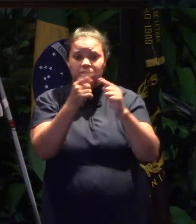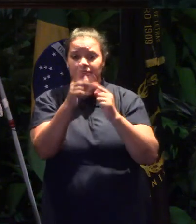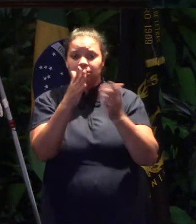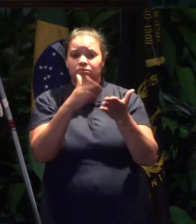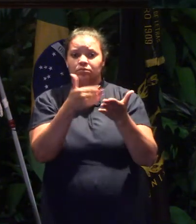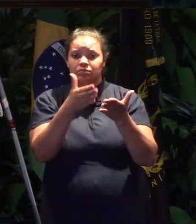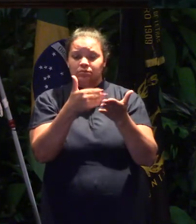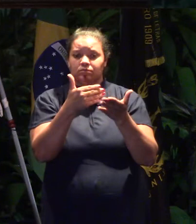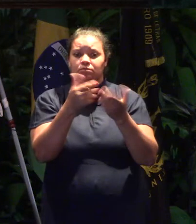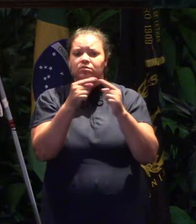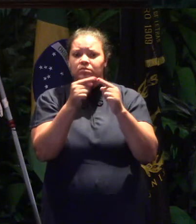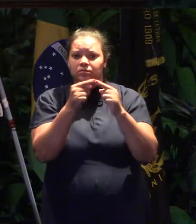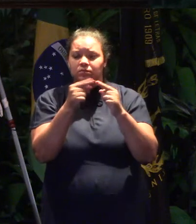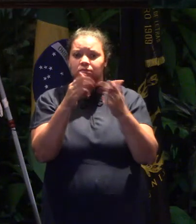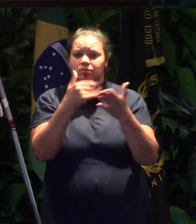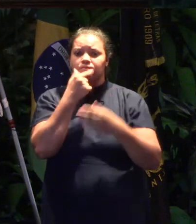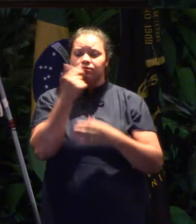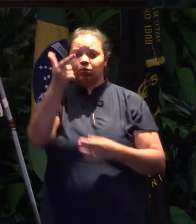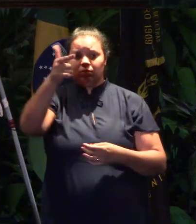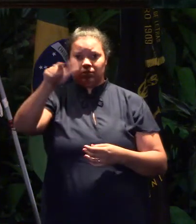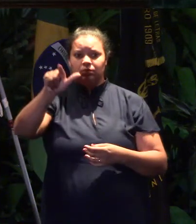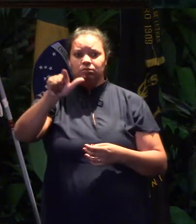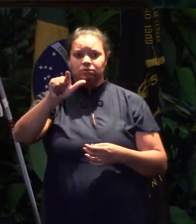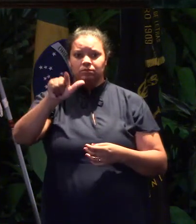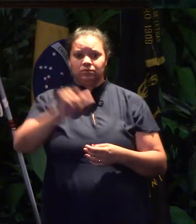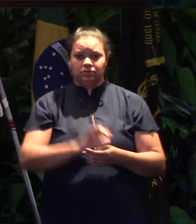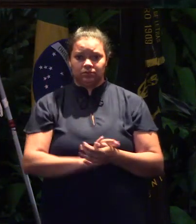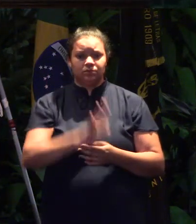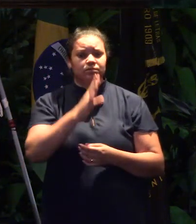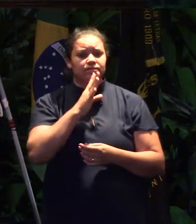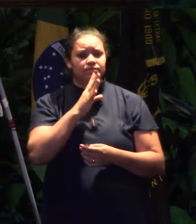através até desse elemento, né, que